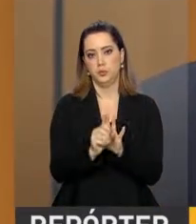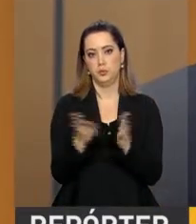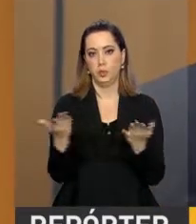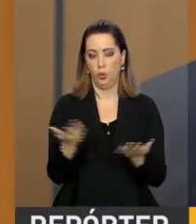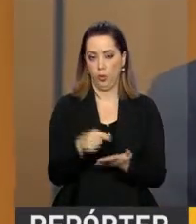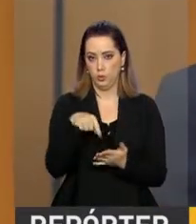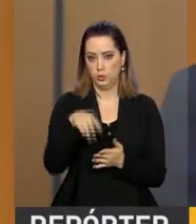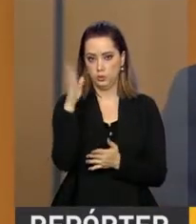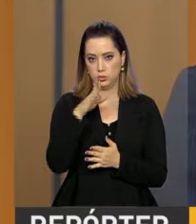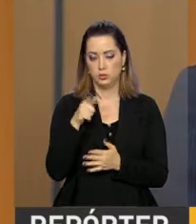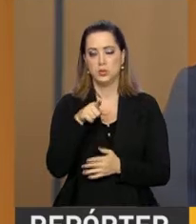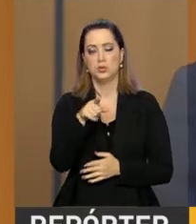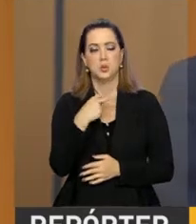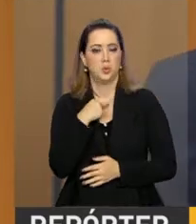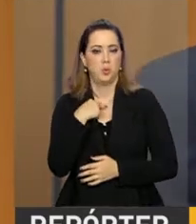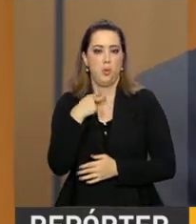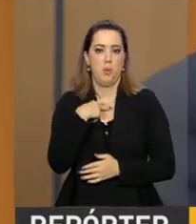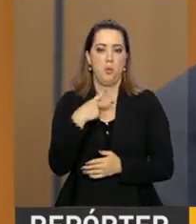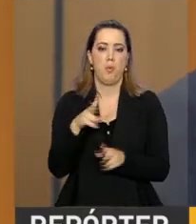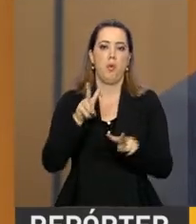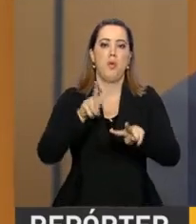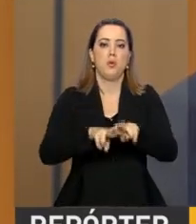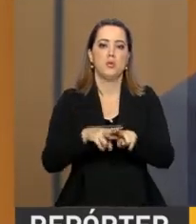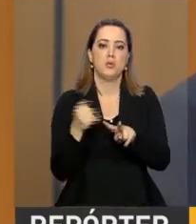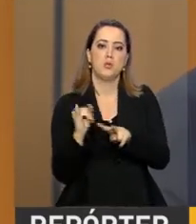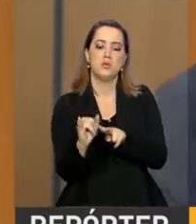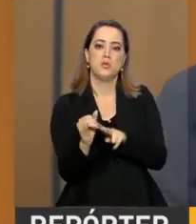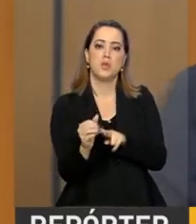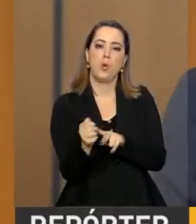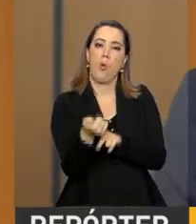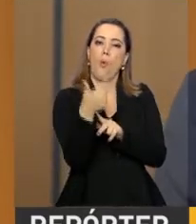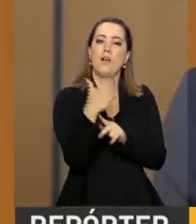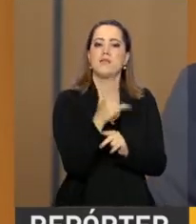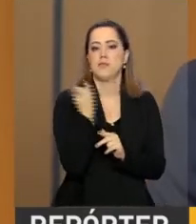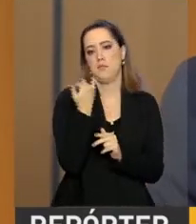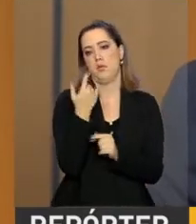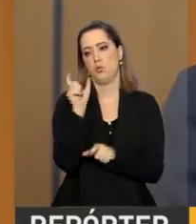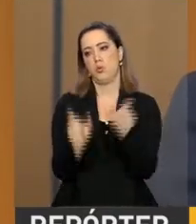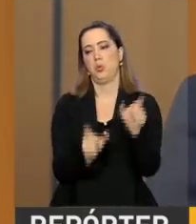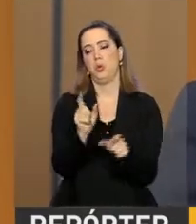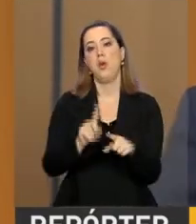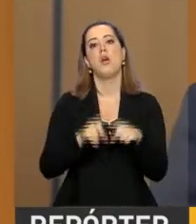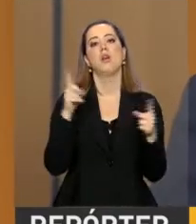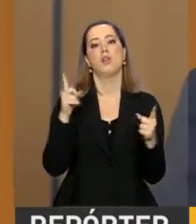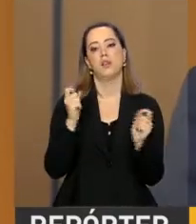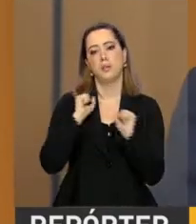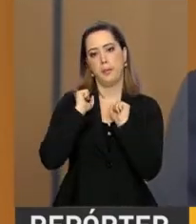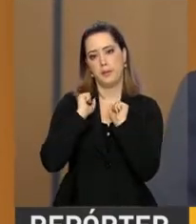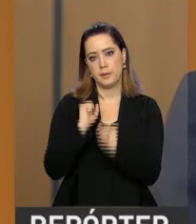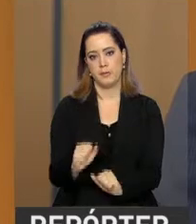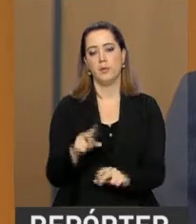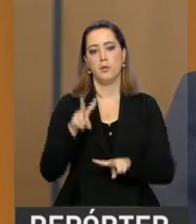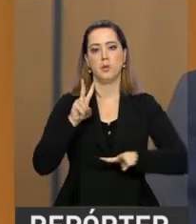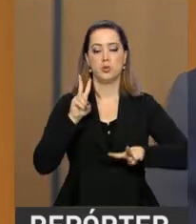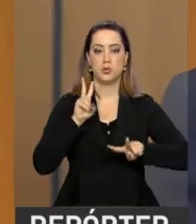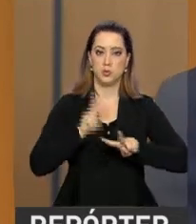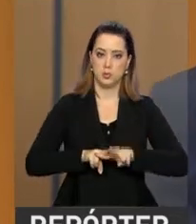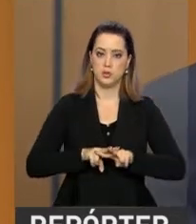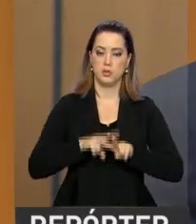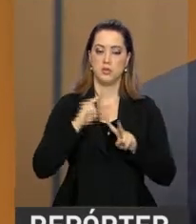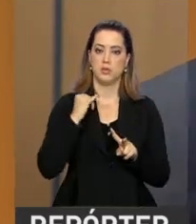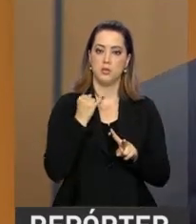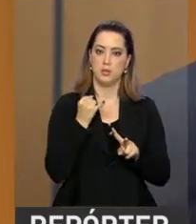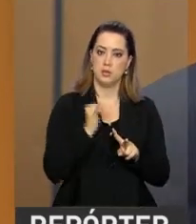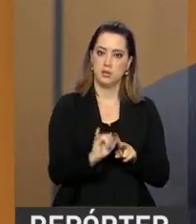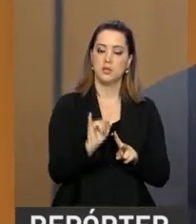por tentativa de homicídio se você comprou uma arma e deixou em casa. Agora, você pode ser preso